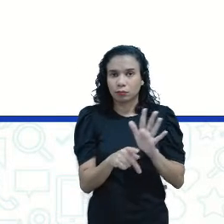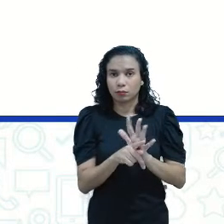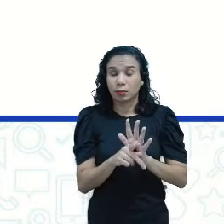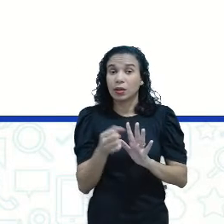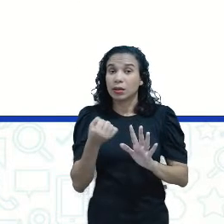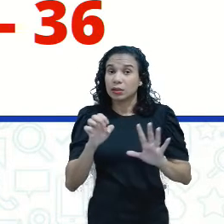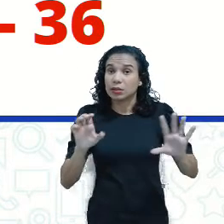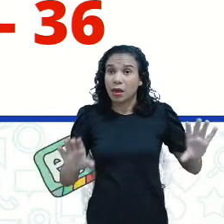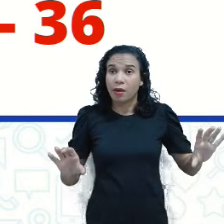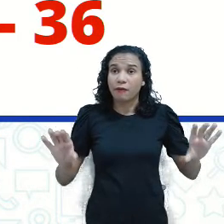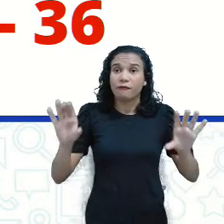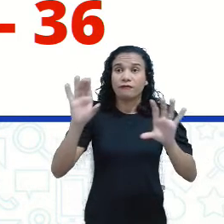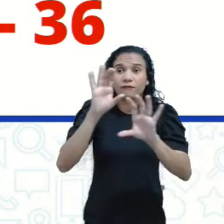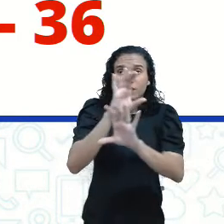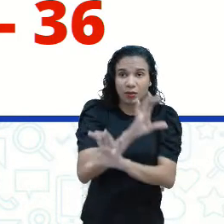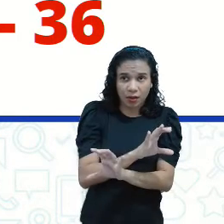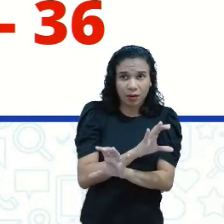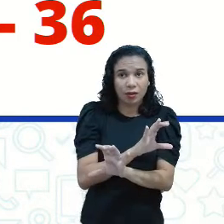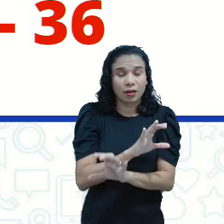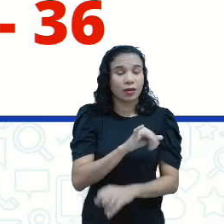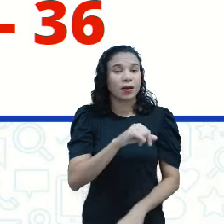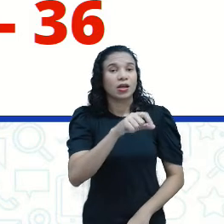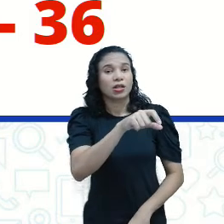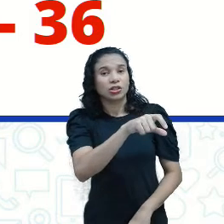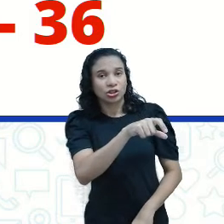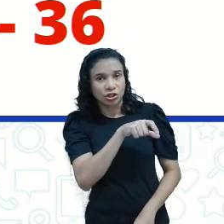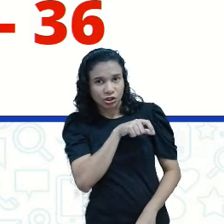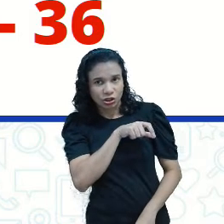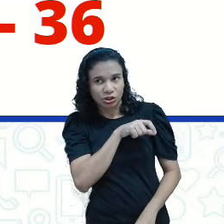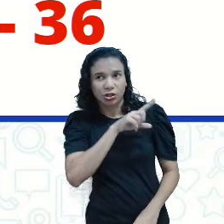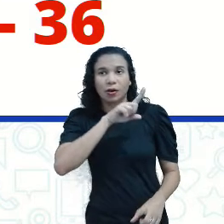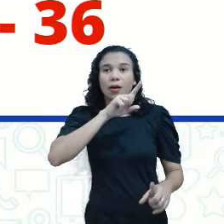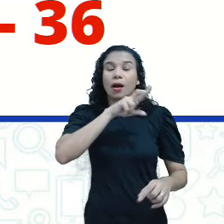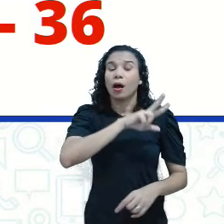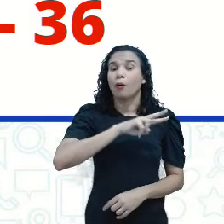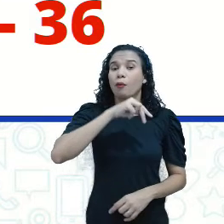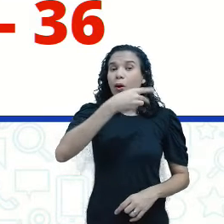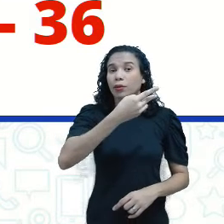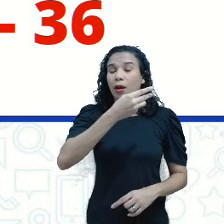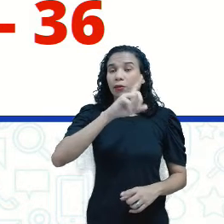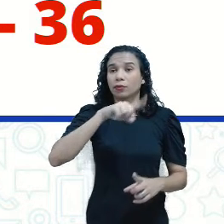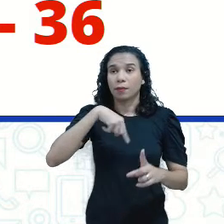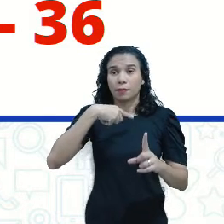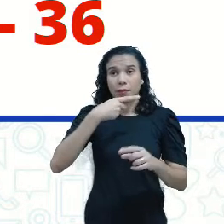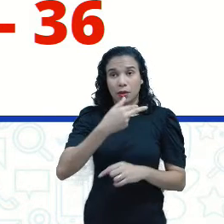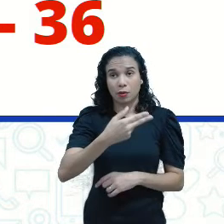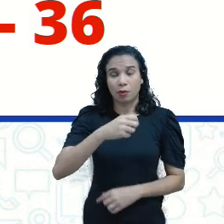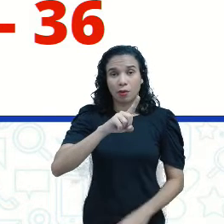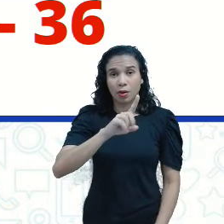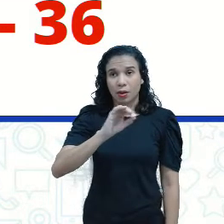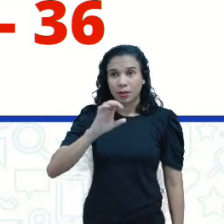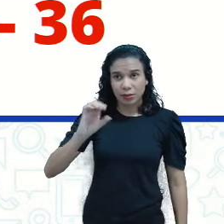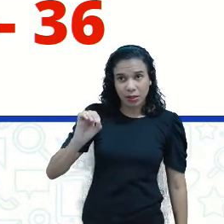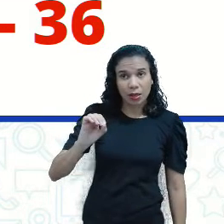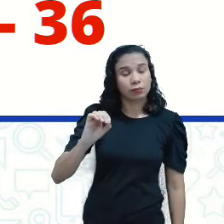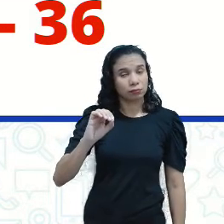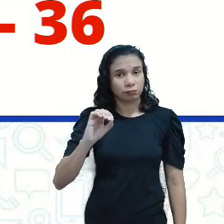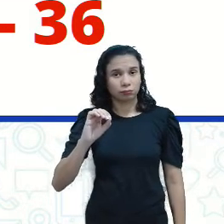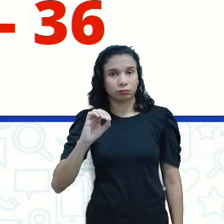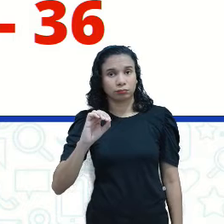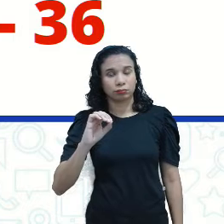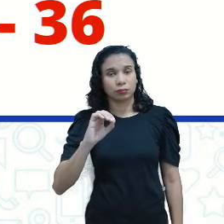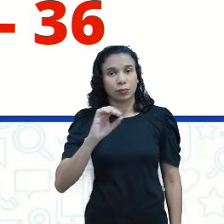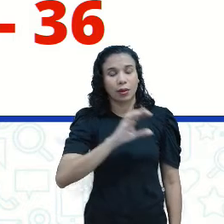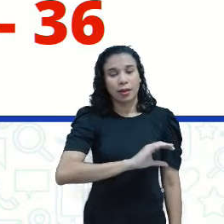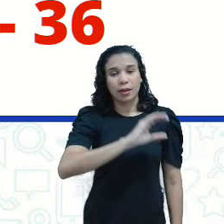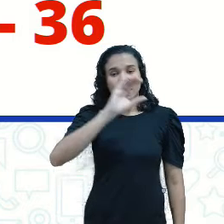se eu inverter, eu vou ter que x ao quadrado mais 36 organizadinho é igual a 100. Então,